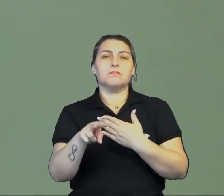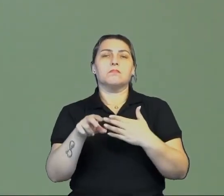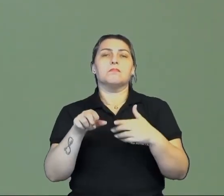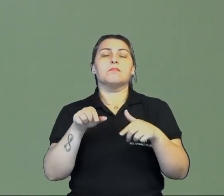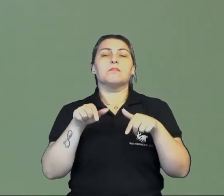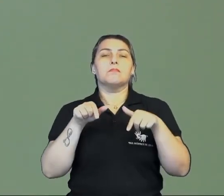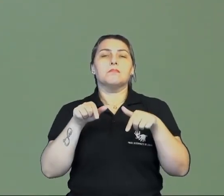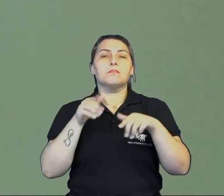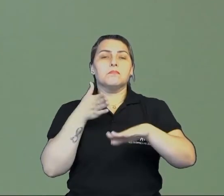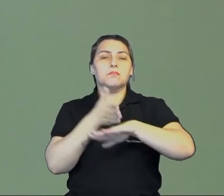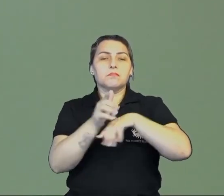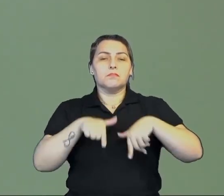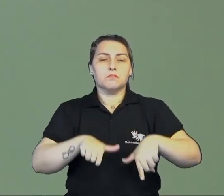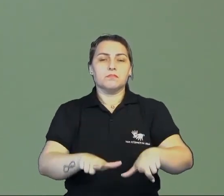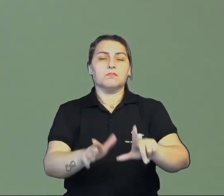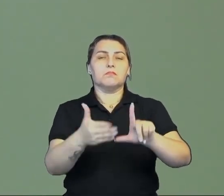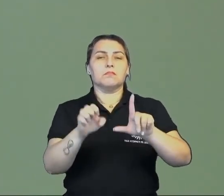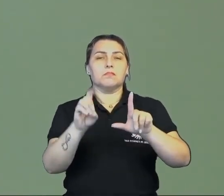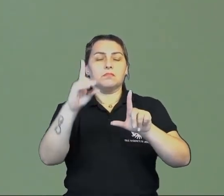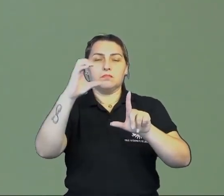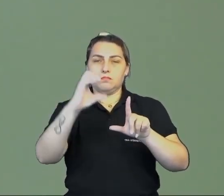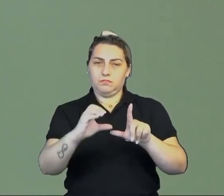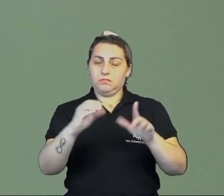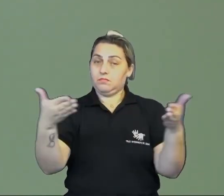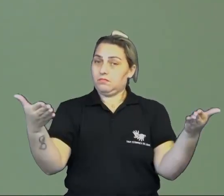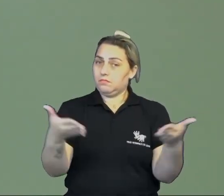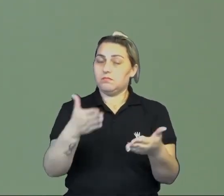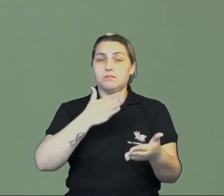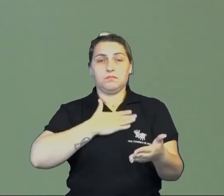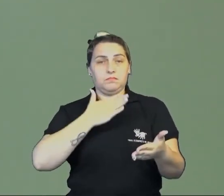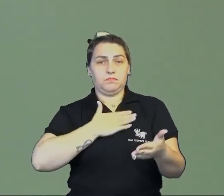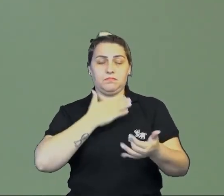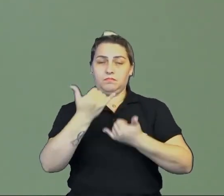acessar a plataforma Eduque. E aí, agora é